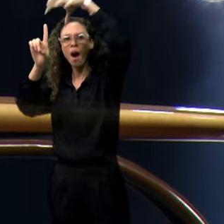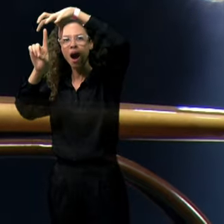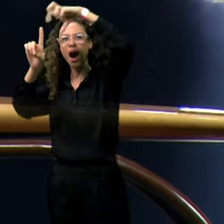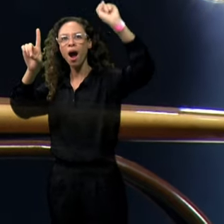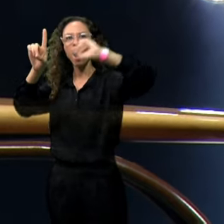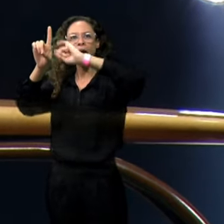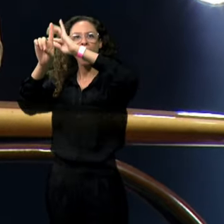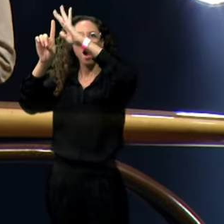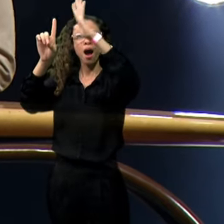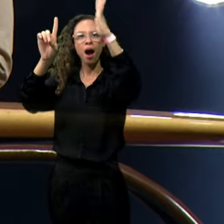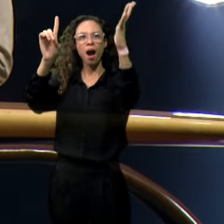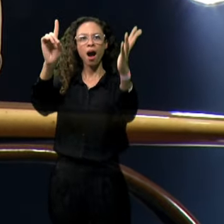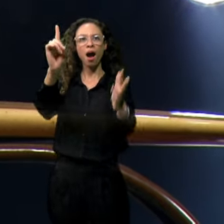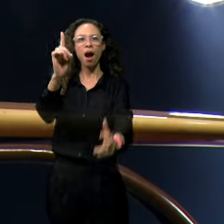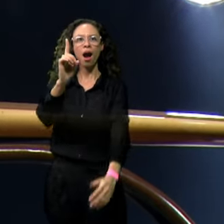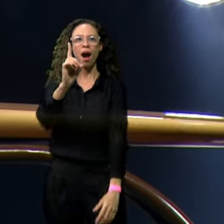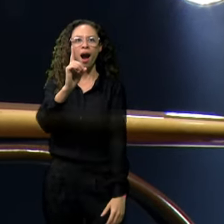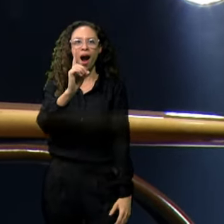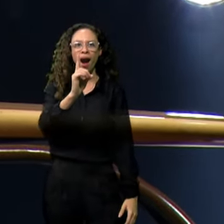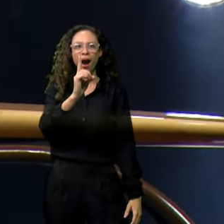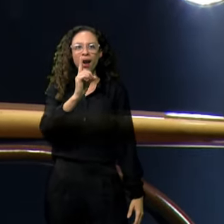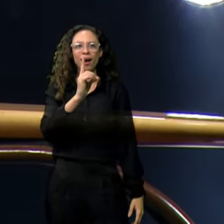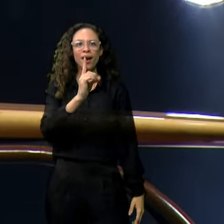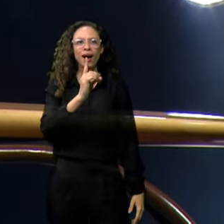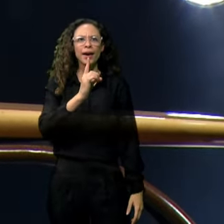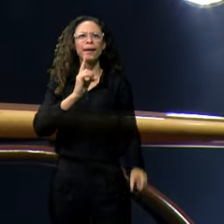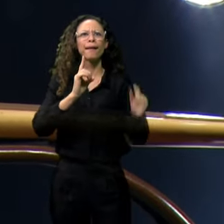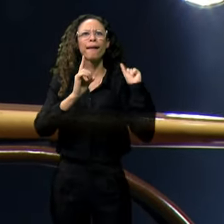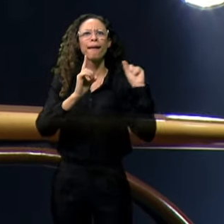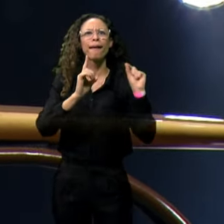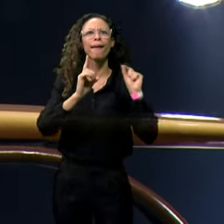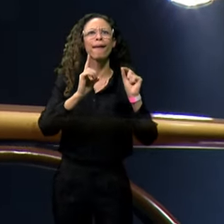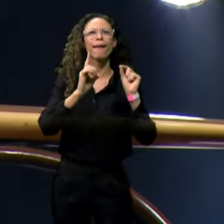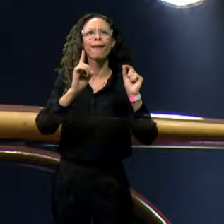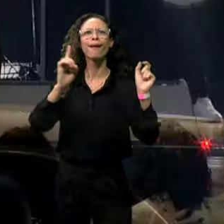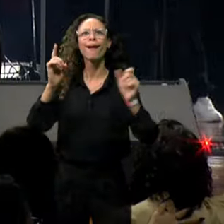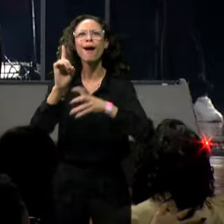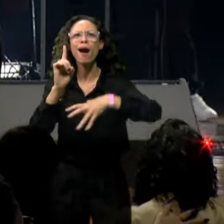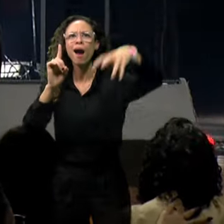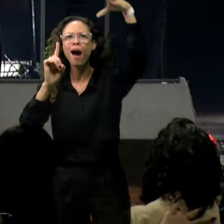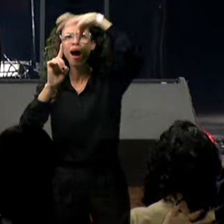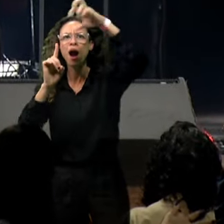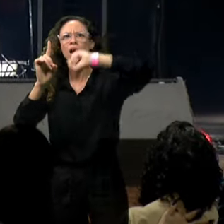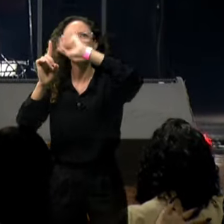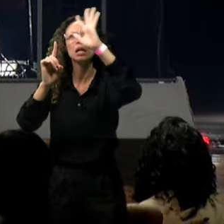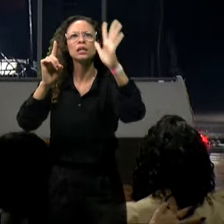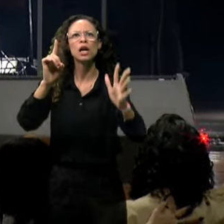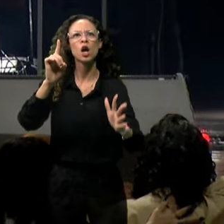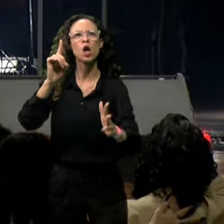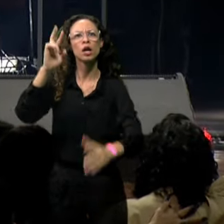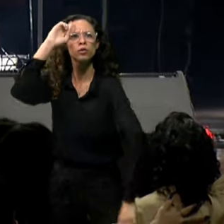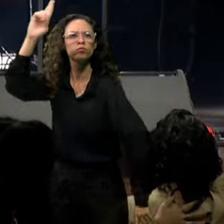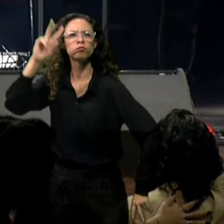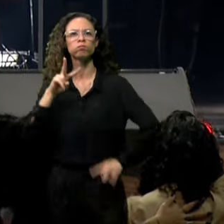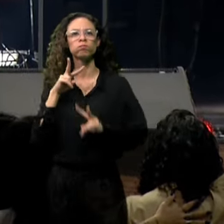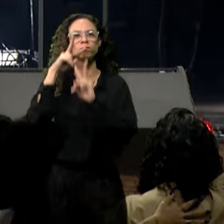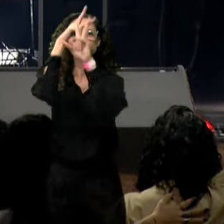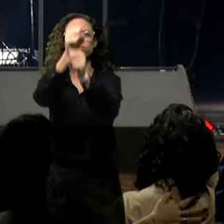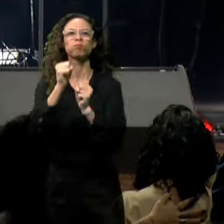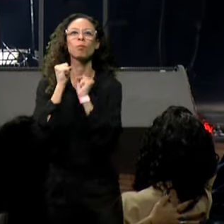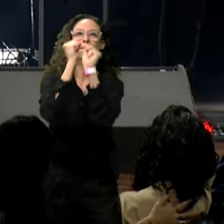e entrará o Rei da Glória quem é o rei da glória o senhor forte e Poderoso